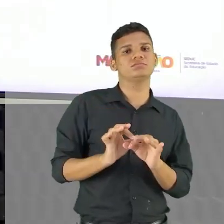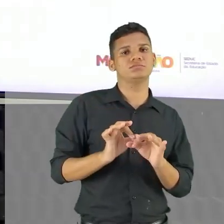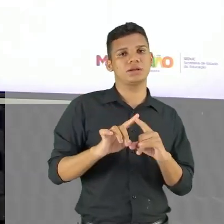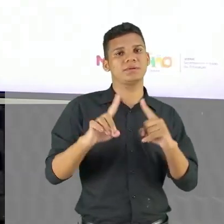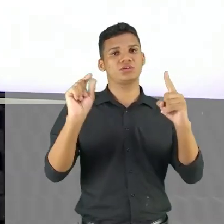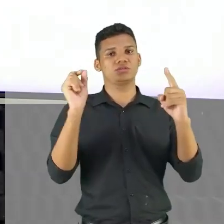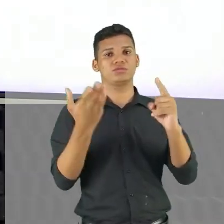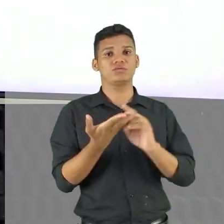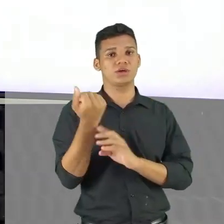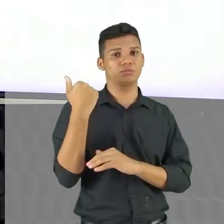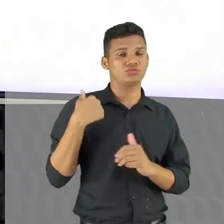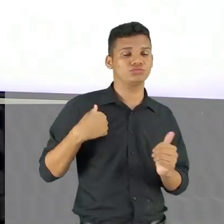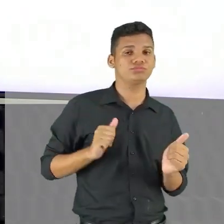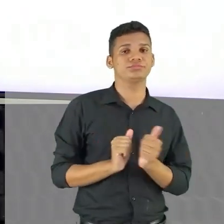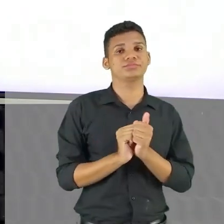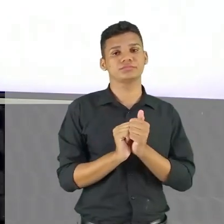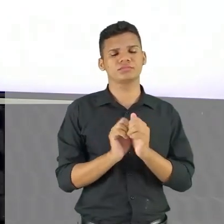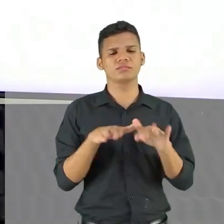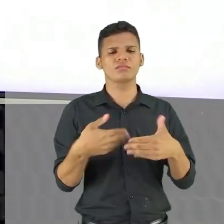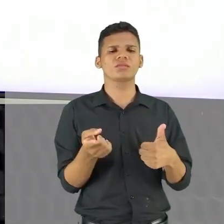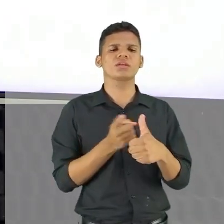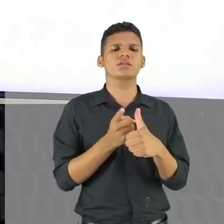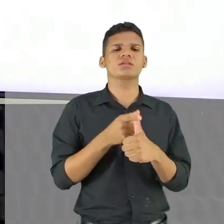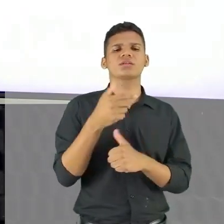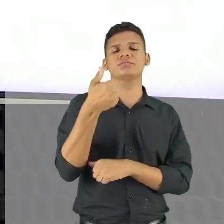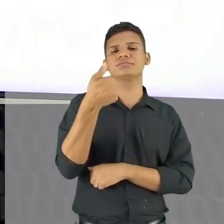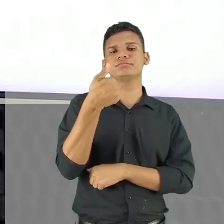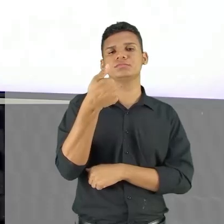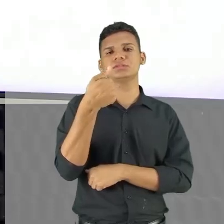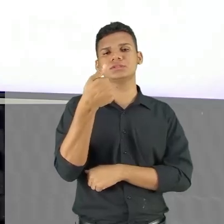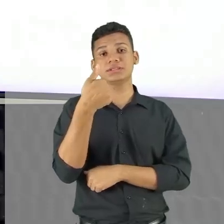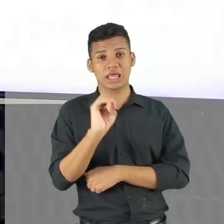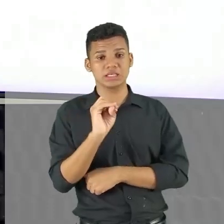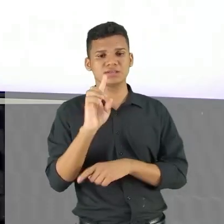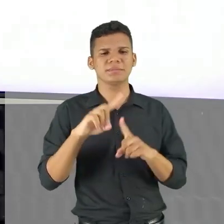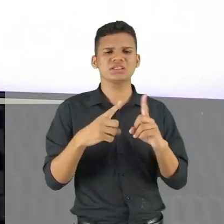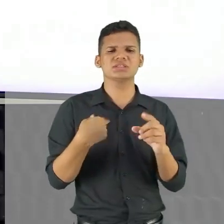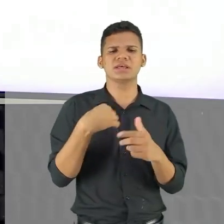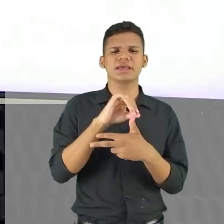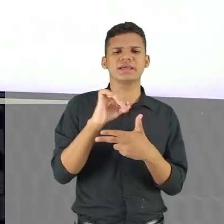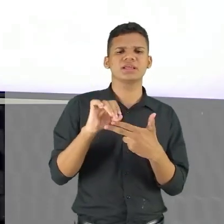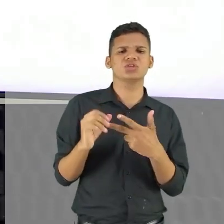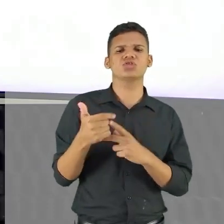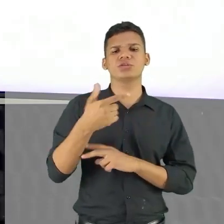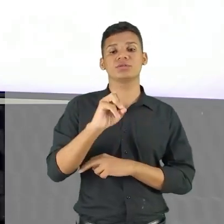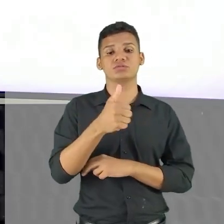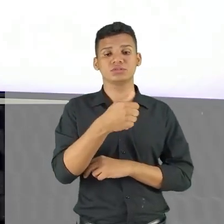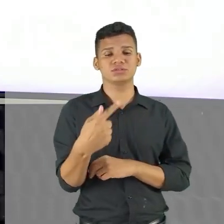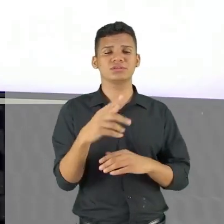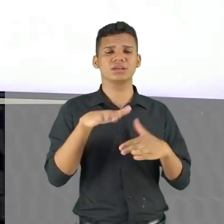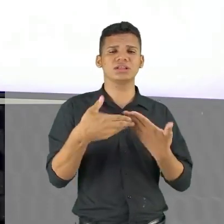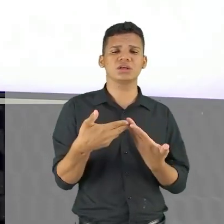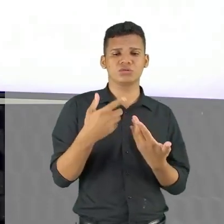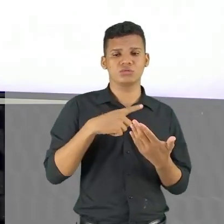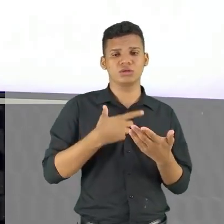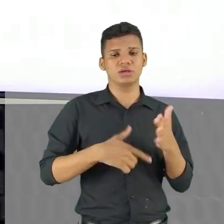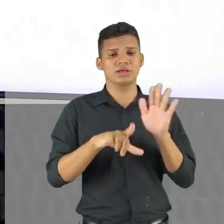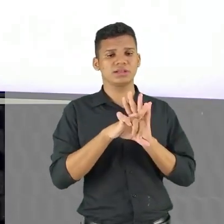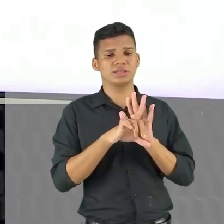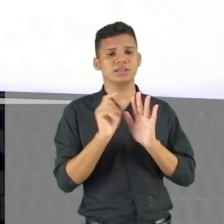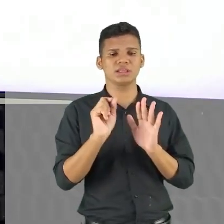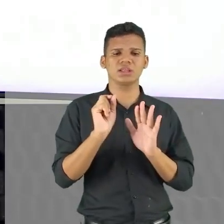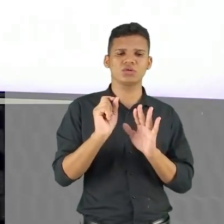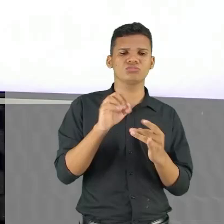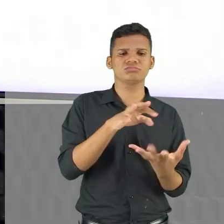a questão. Bem, questão 10, Enem 2017. Com a Lei de Terras de 1850,